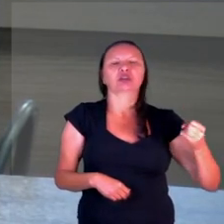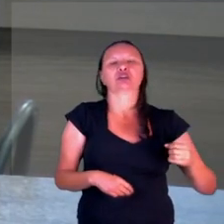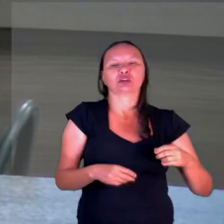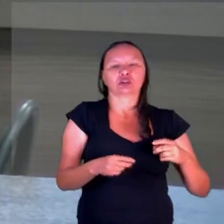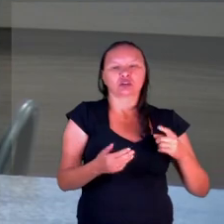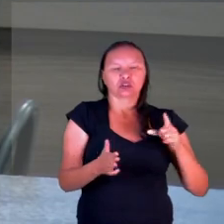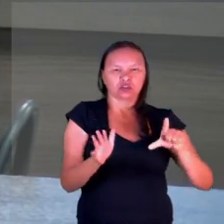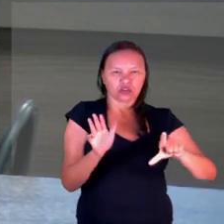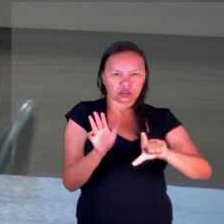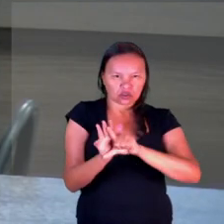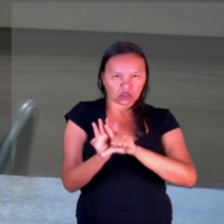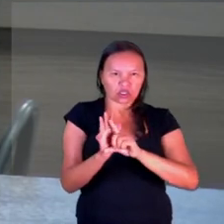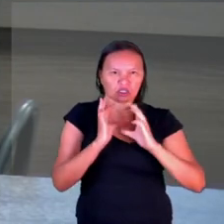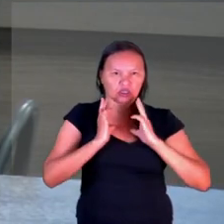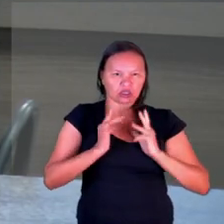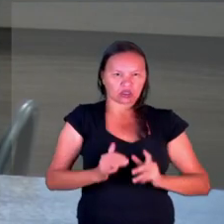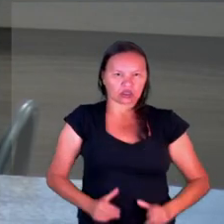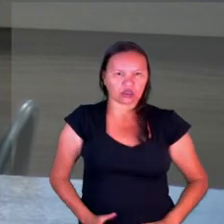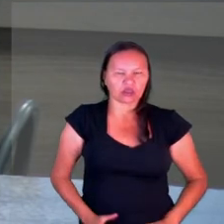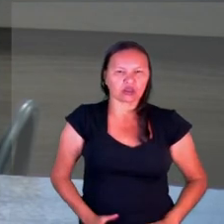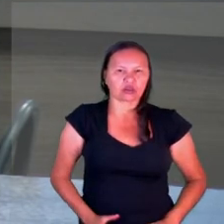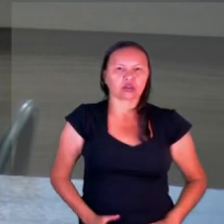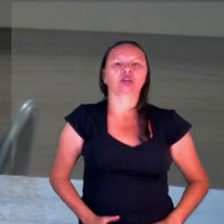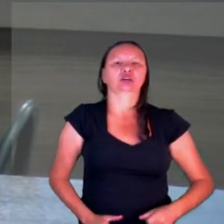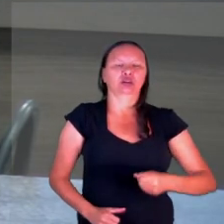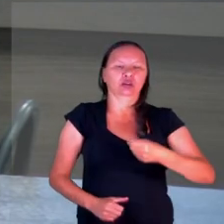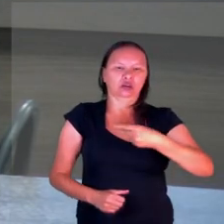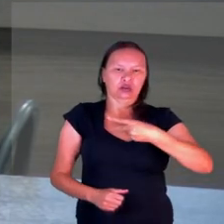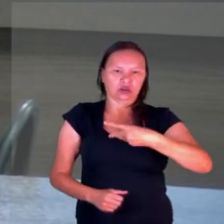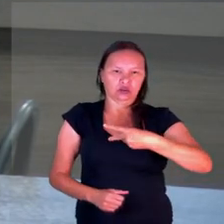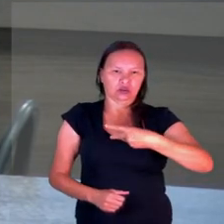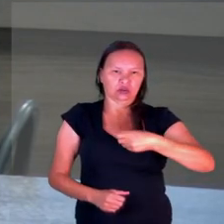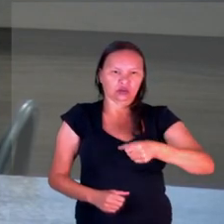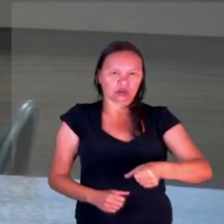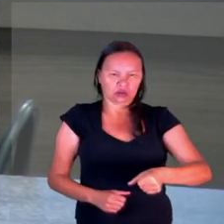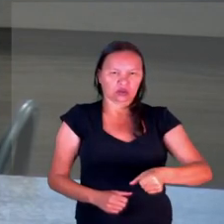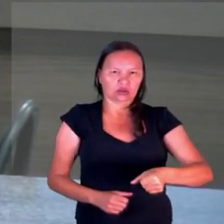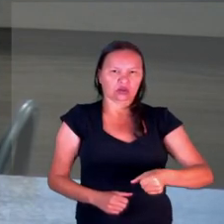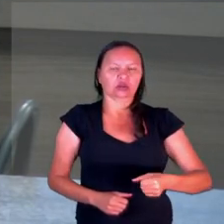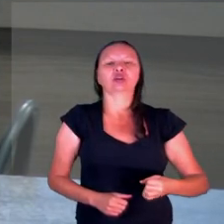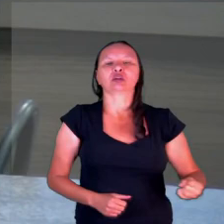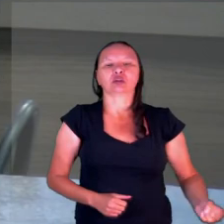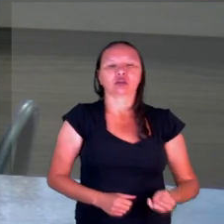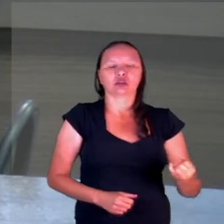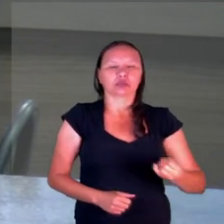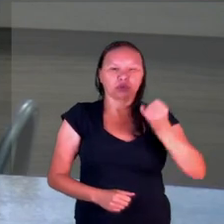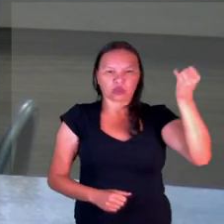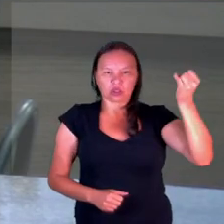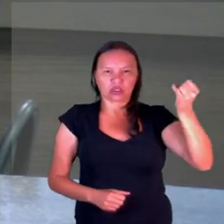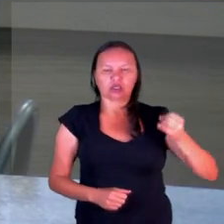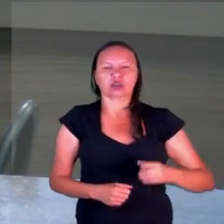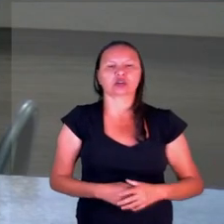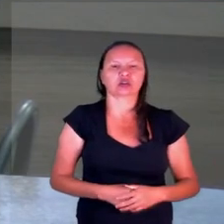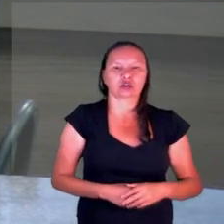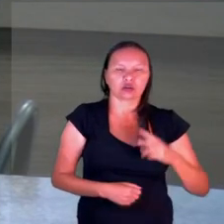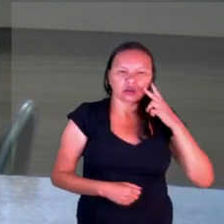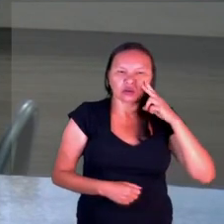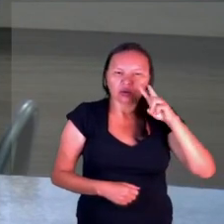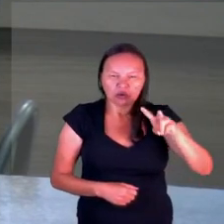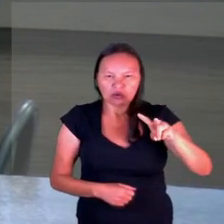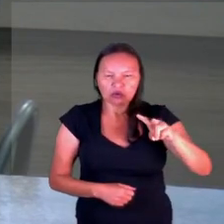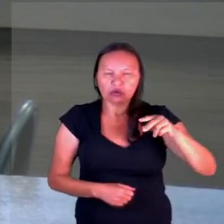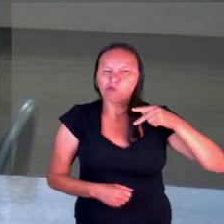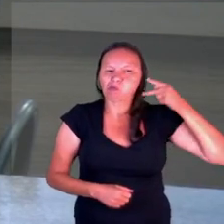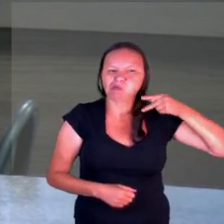desde final de 2019 e tenho tido assim uma oportunidade grandiosa de ver um outro ministério